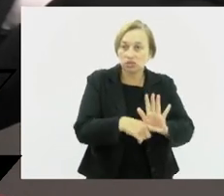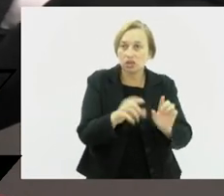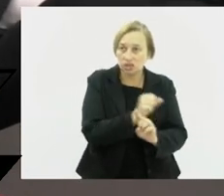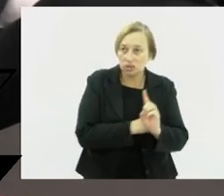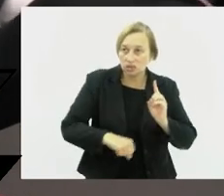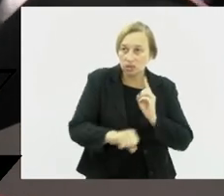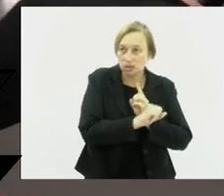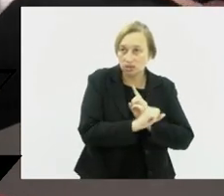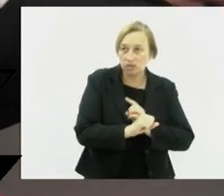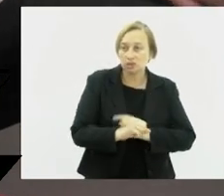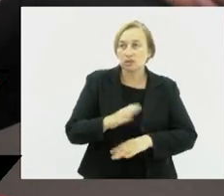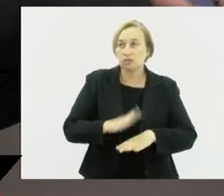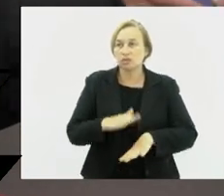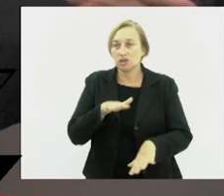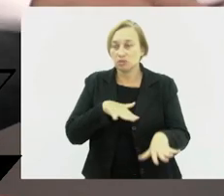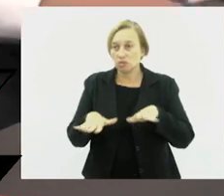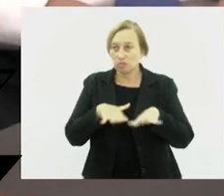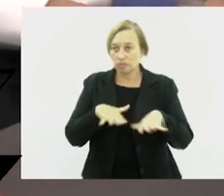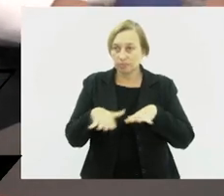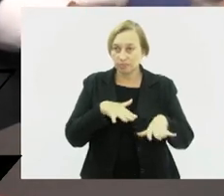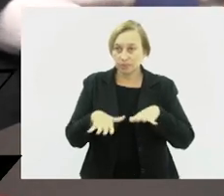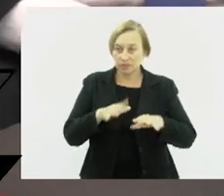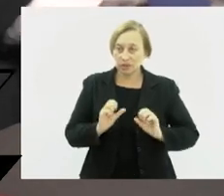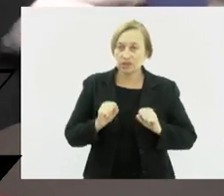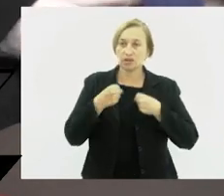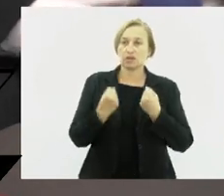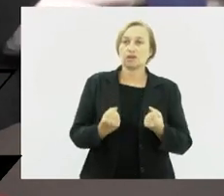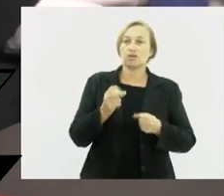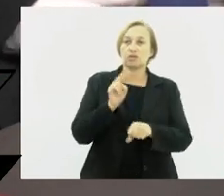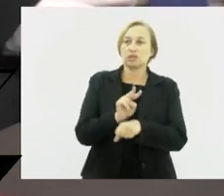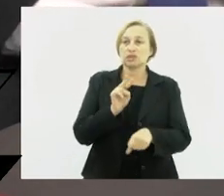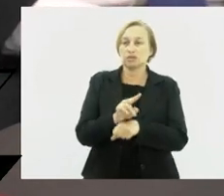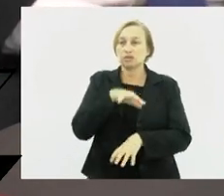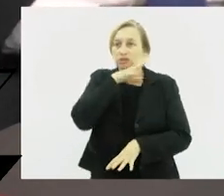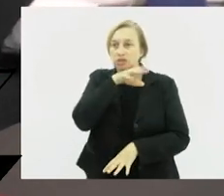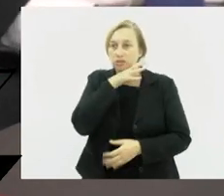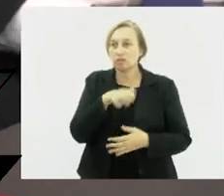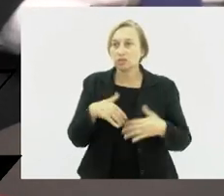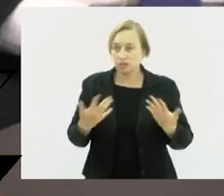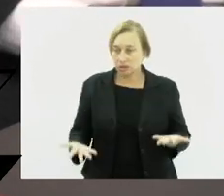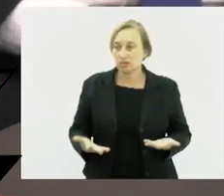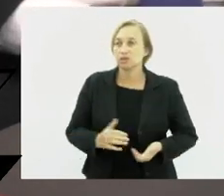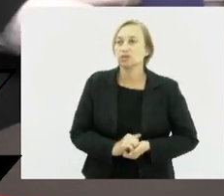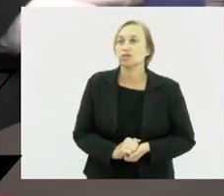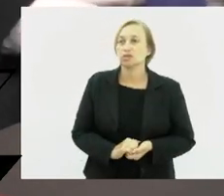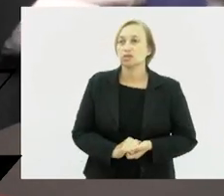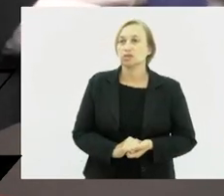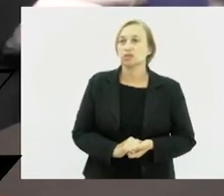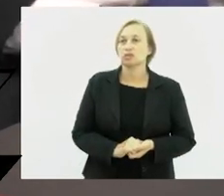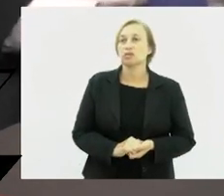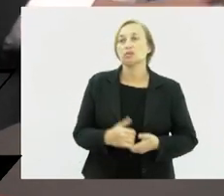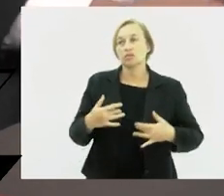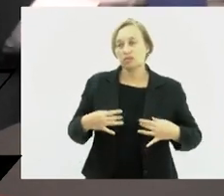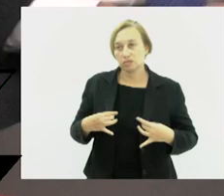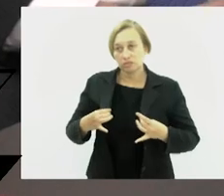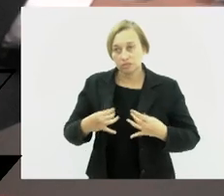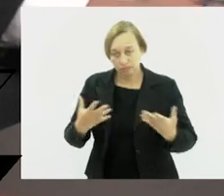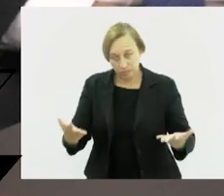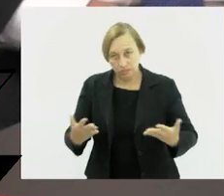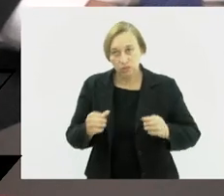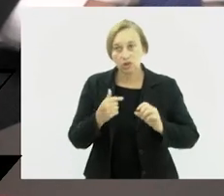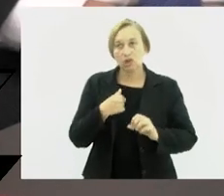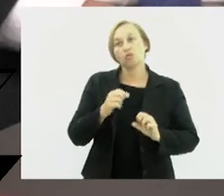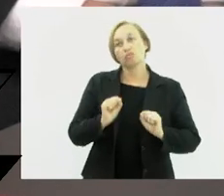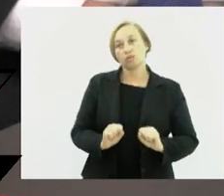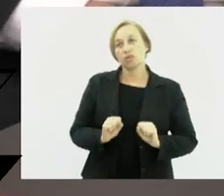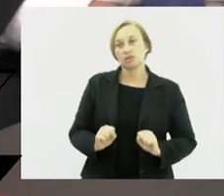sociedade a gerar maior movimento em prol da defesa e proteção animal. Então, eu estou vindo aqui contribuir com o que eu posso